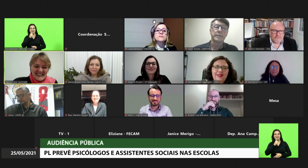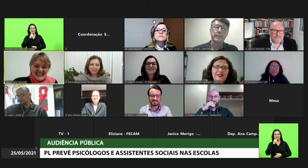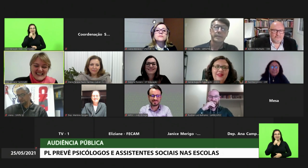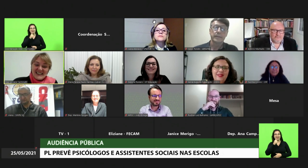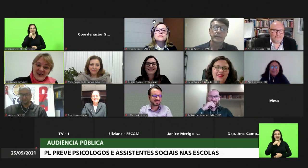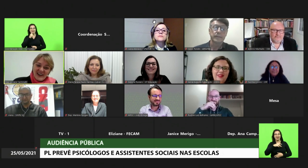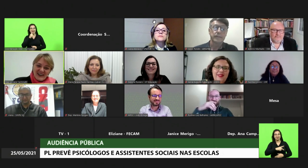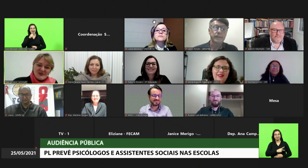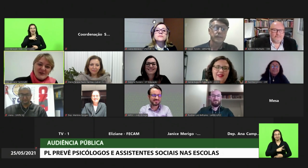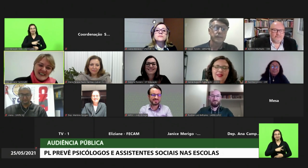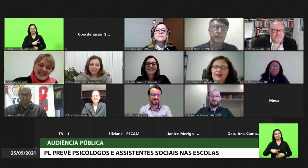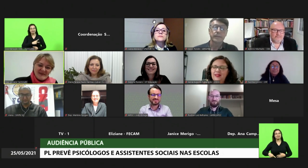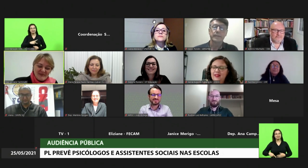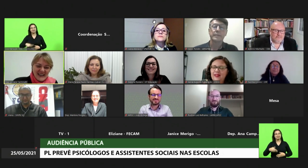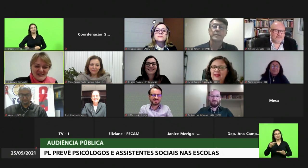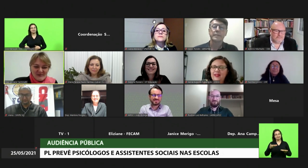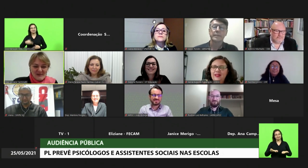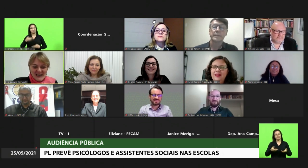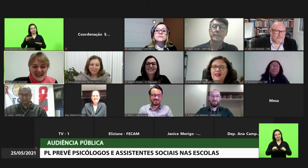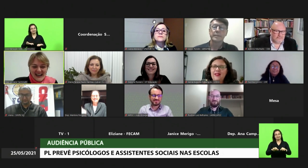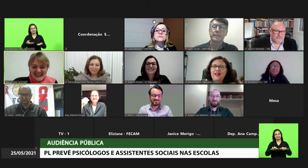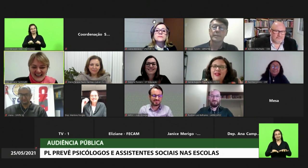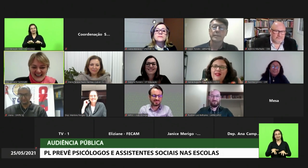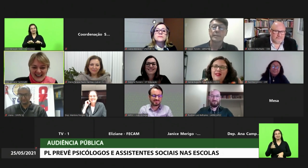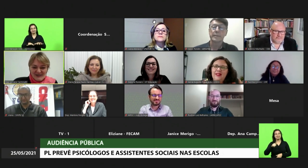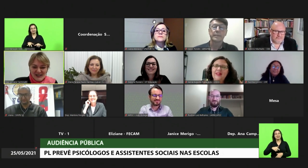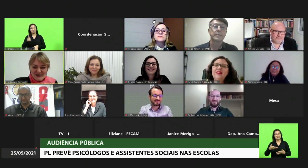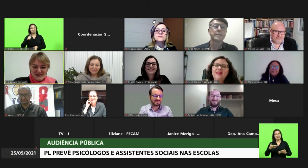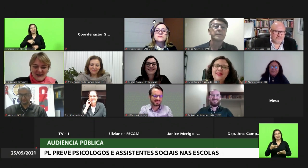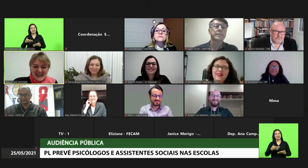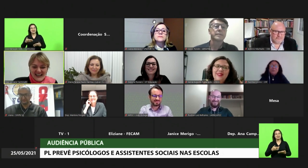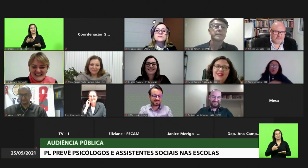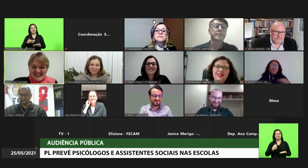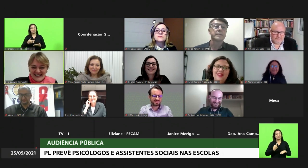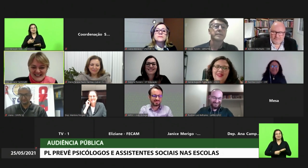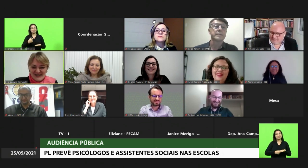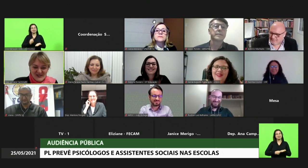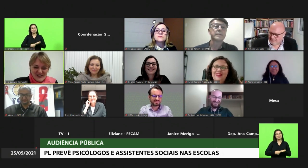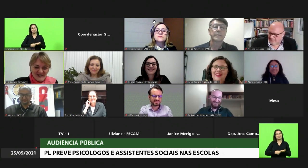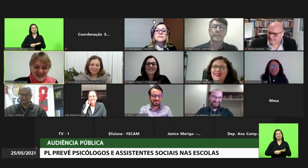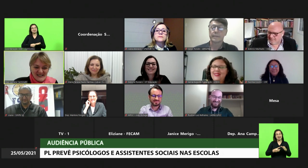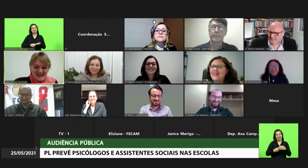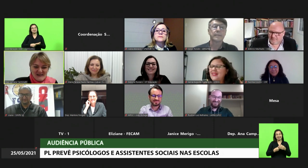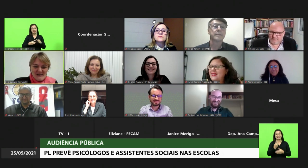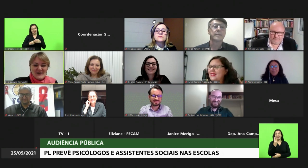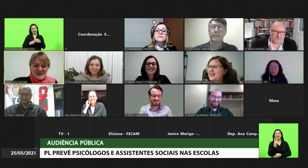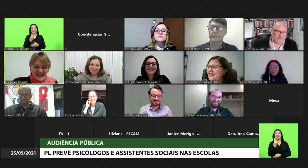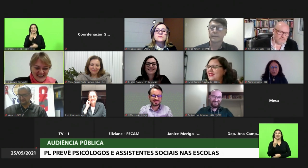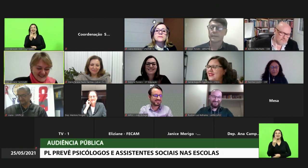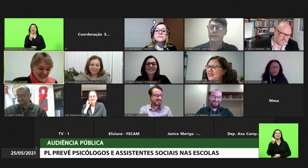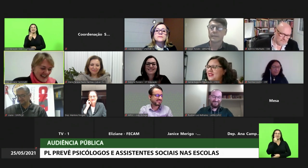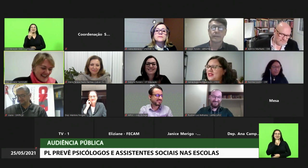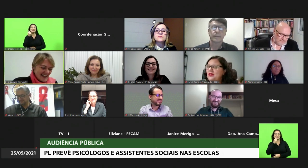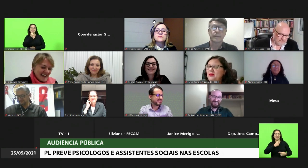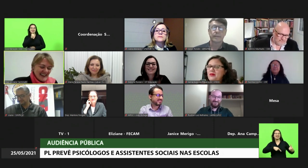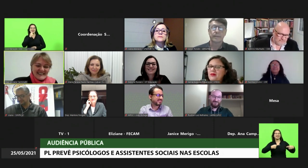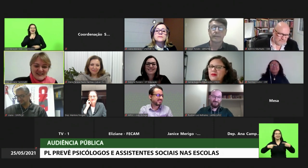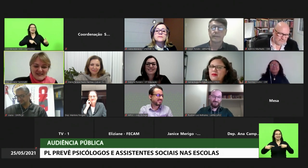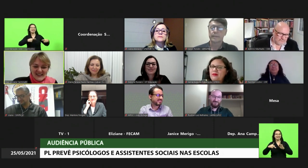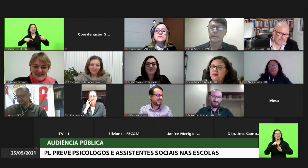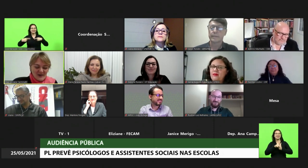audiência. E olha, a autoria também é de uma mulher, né? É o trio de mulheres aqui discutindo esse projeto de